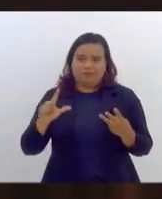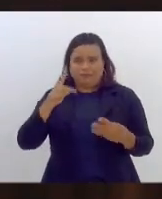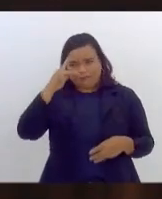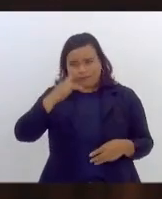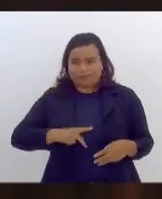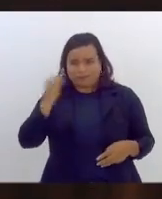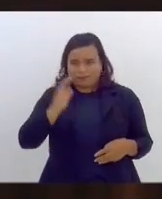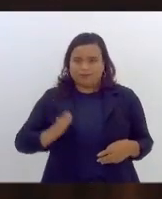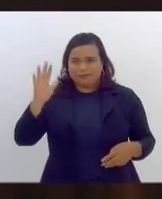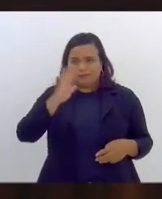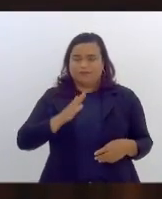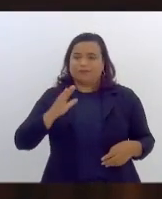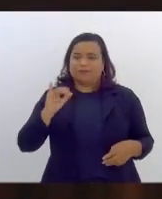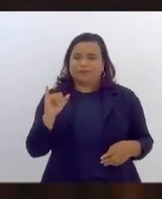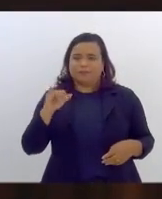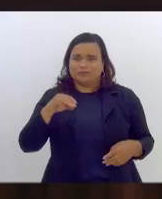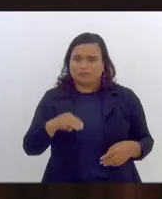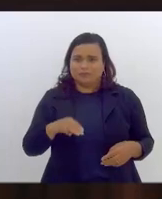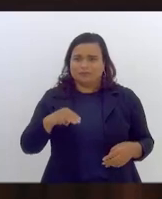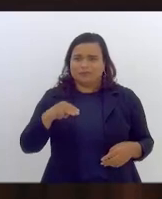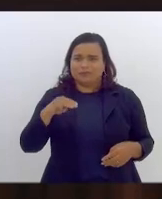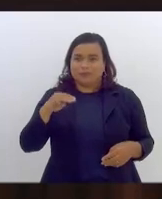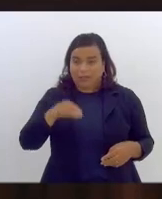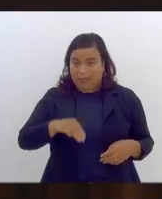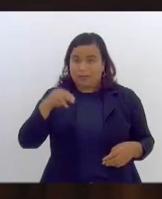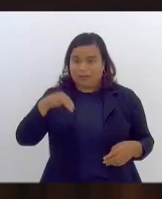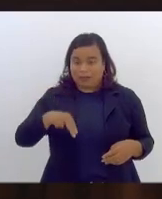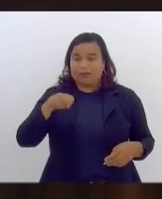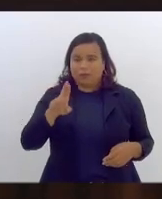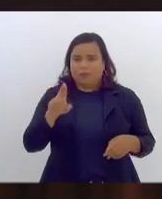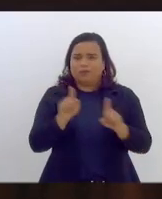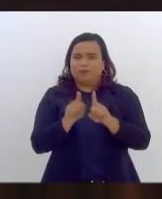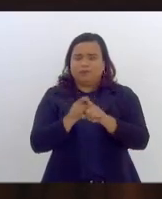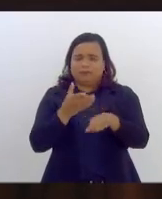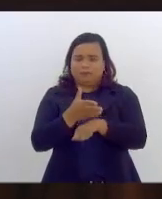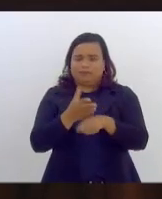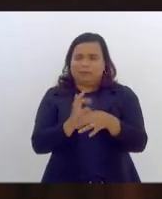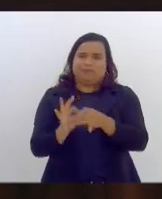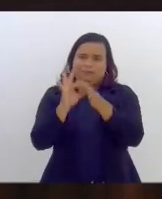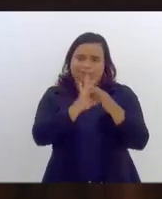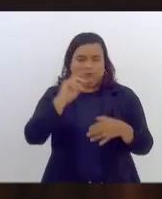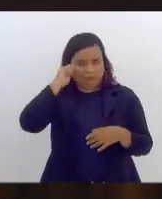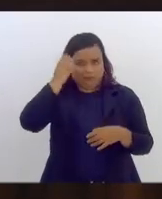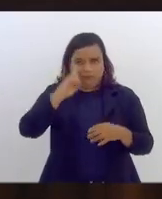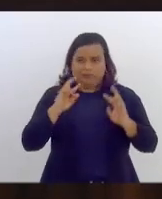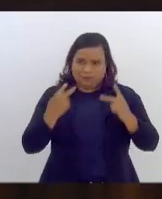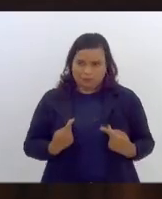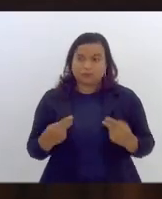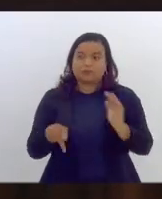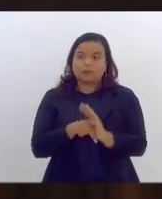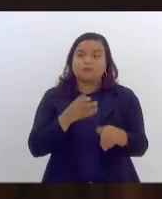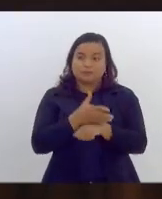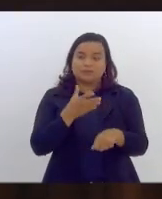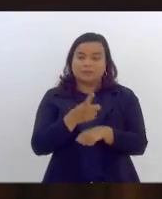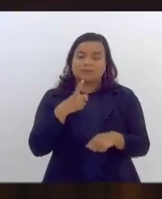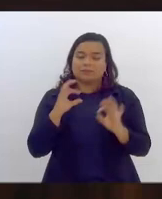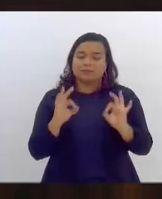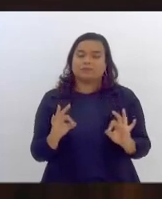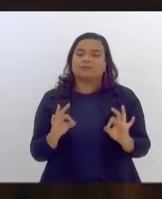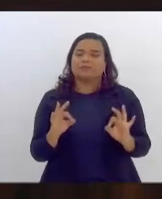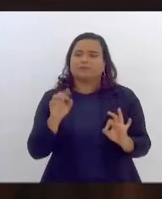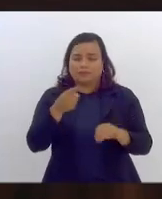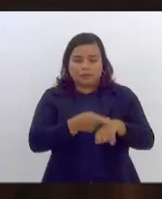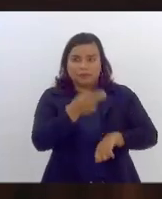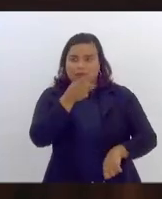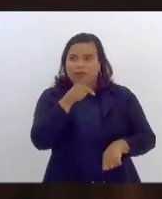presidente nacional do MNU e participante também da Coalizão Negra por Direitos Humanos. Esse